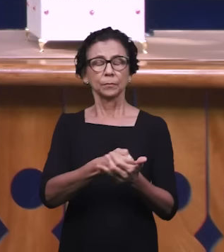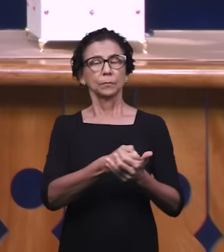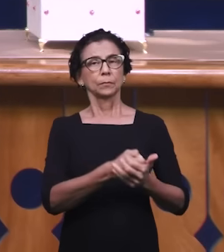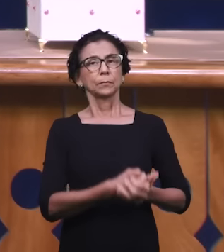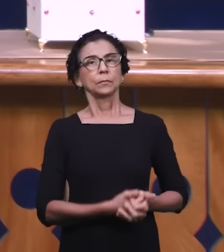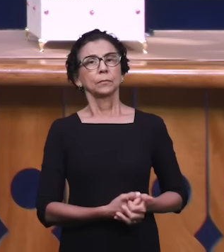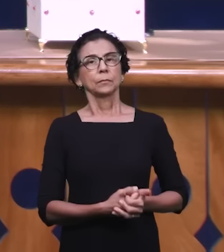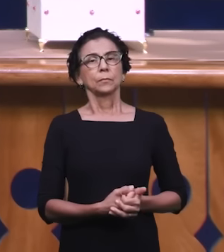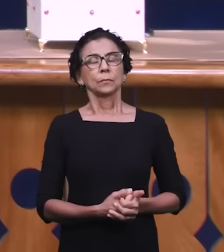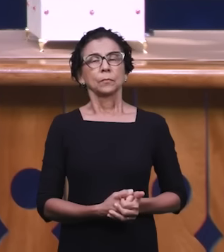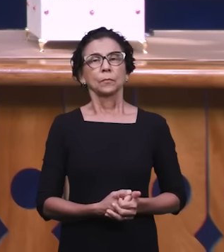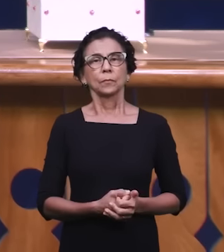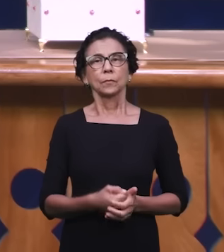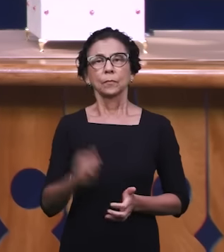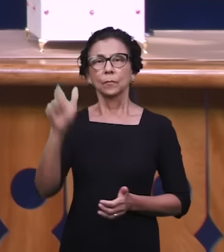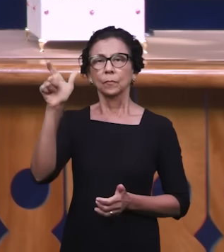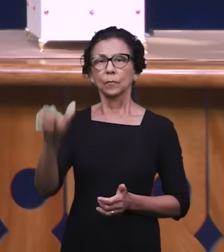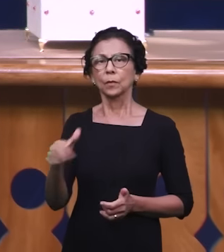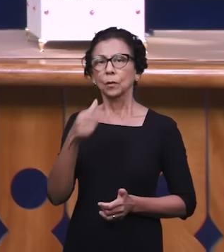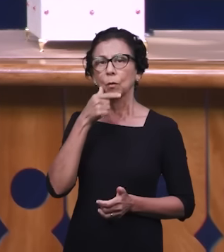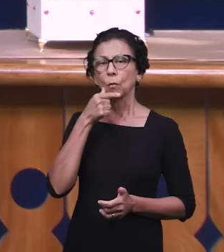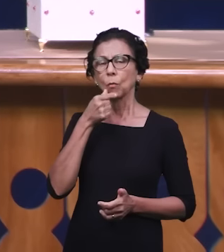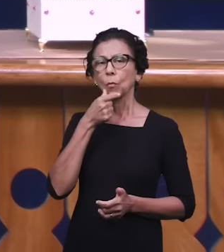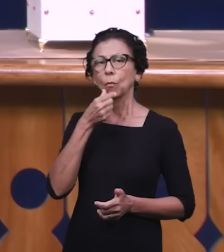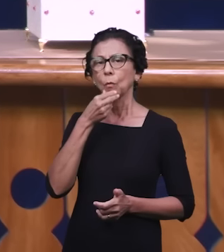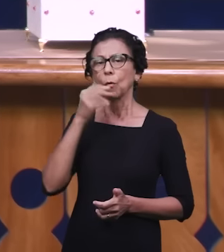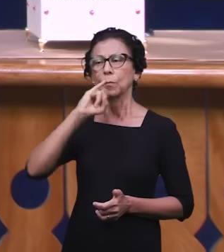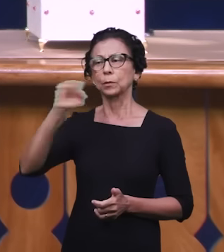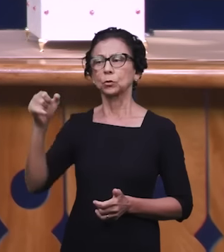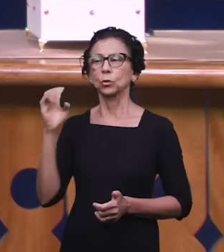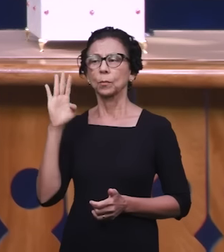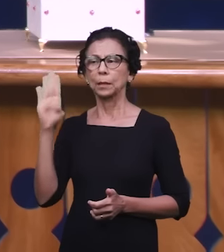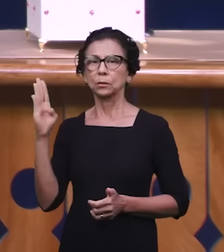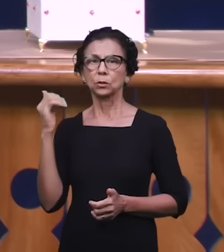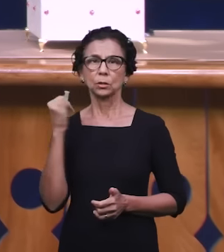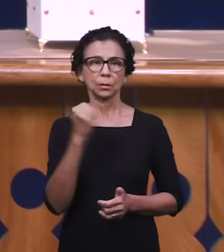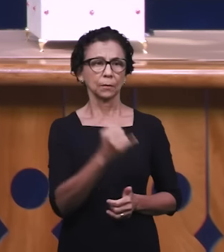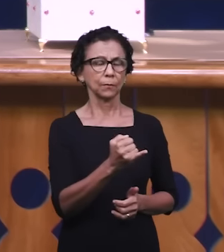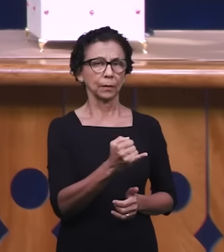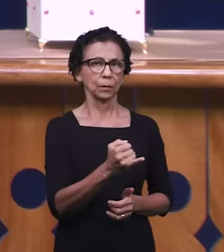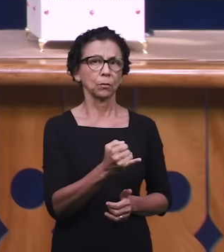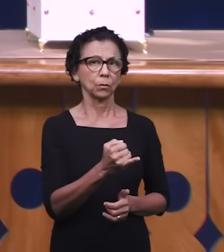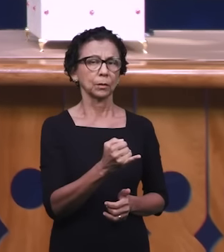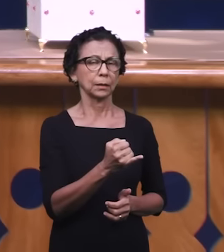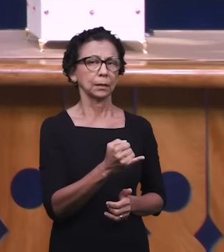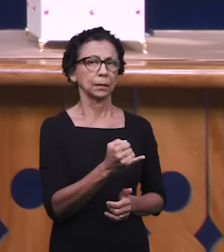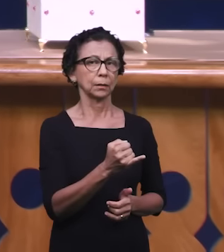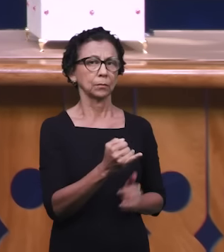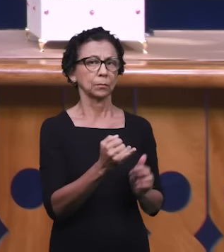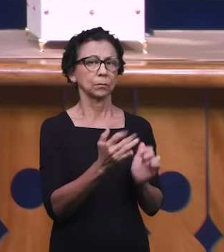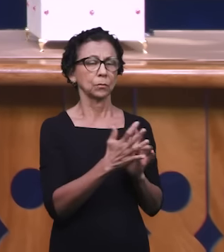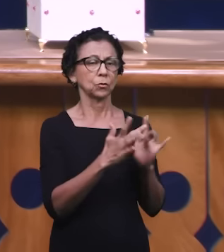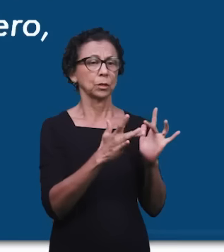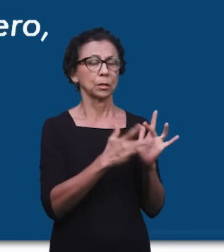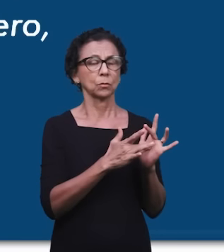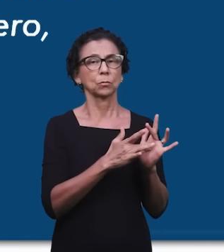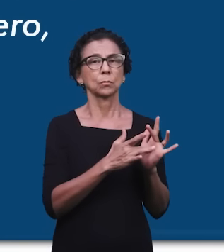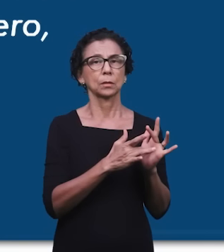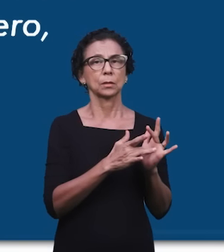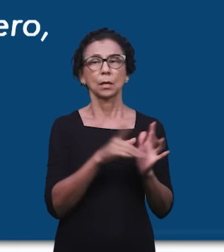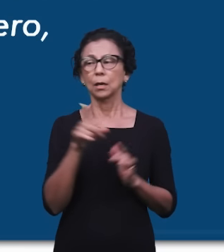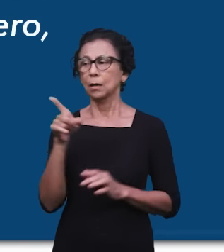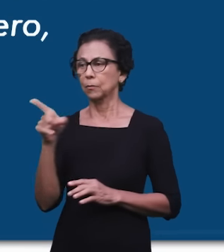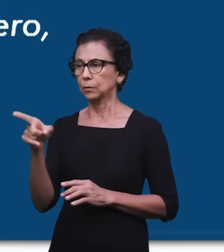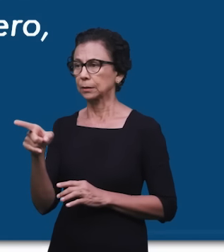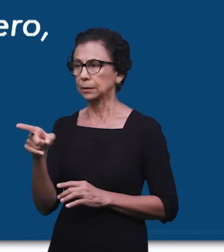batizado por João Batista disse assim, não, mas eu que careço de ser batizado por ti. E Jesus disse assim, não, deixa por